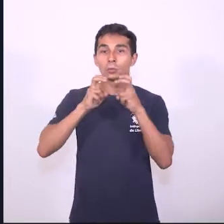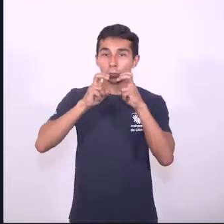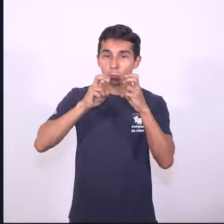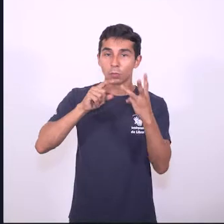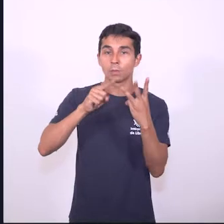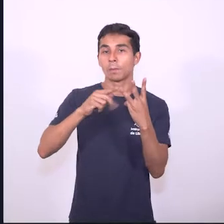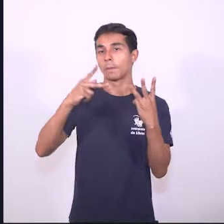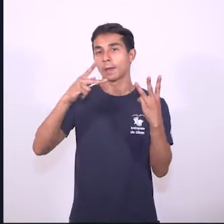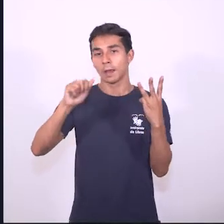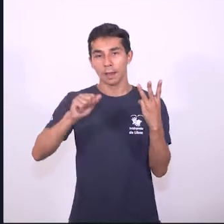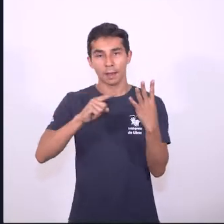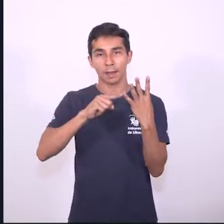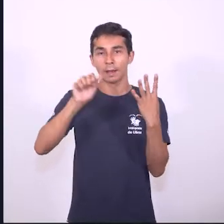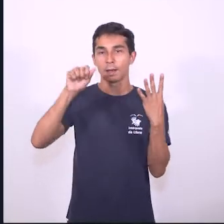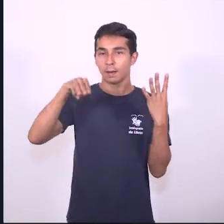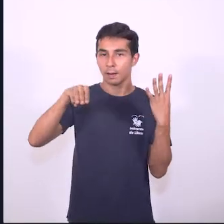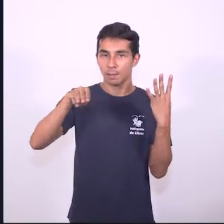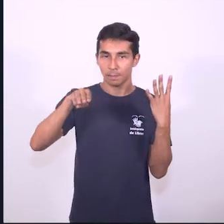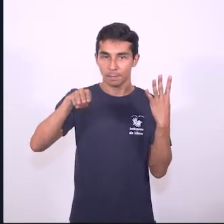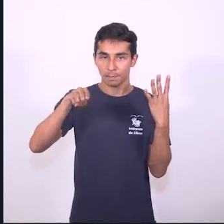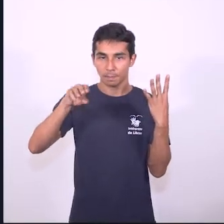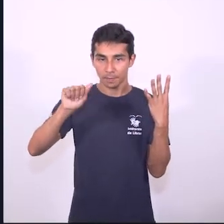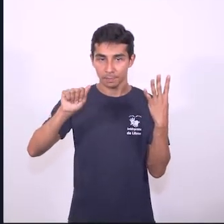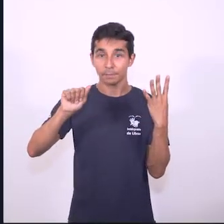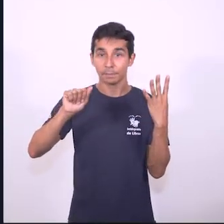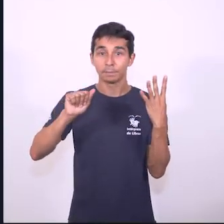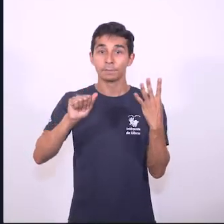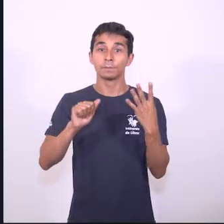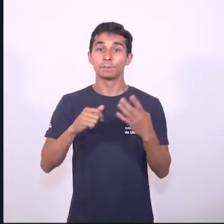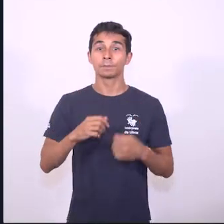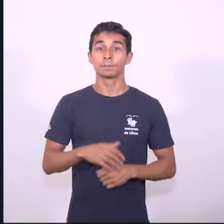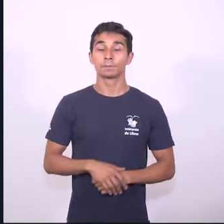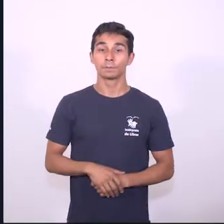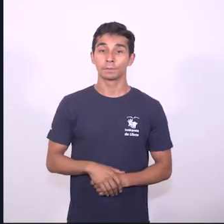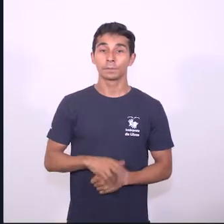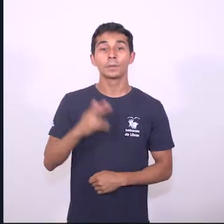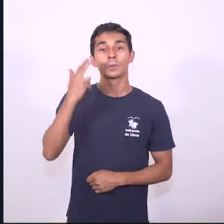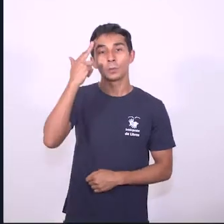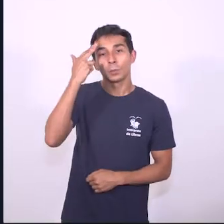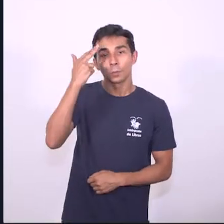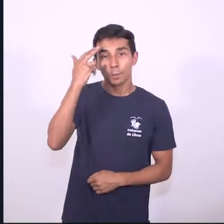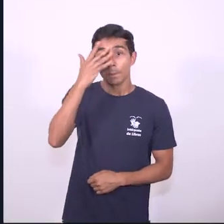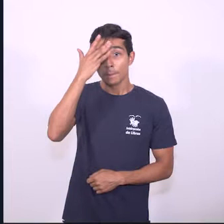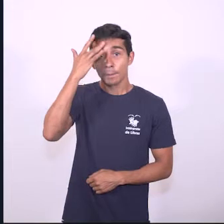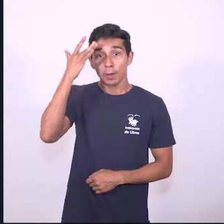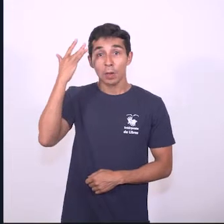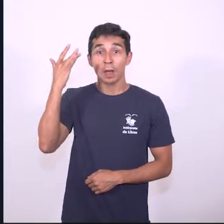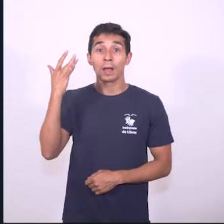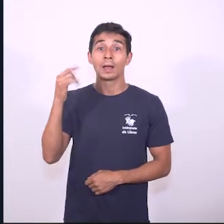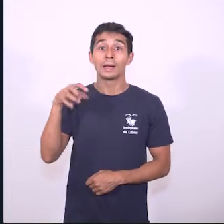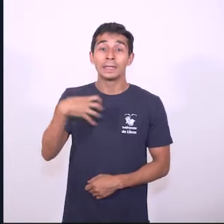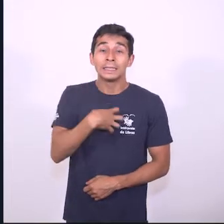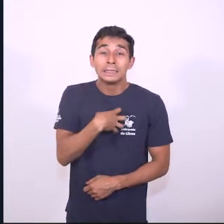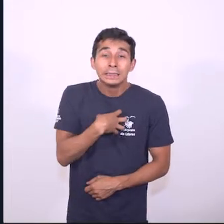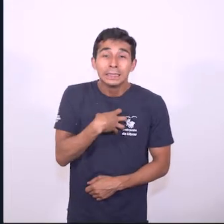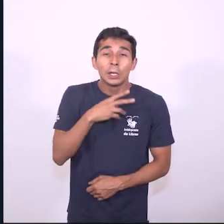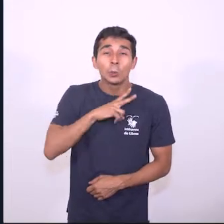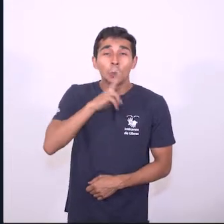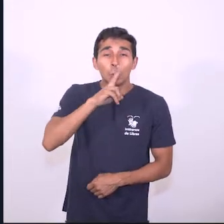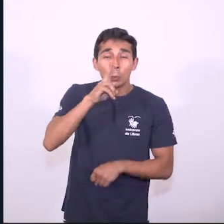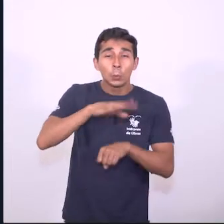chegam normalmente no nosso sistema no 5º ou 6º